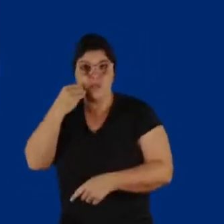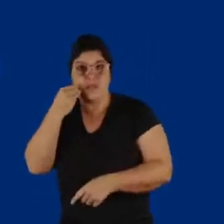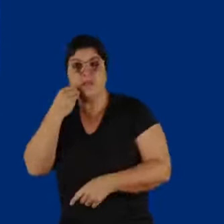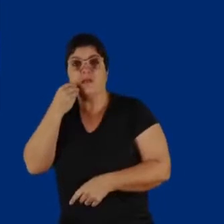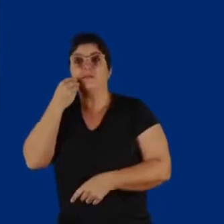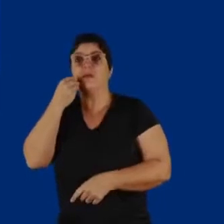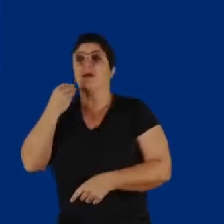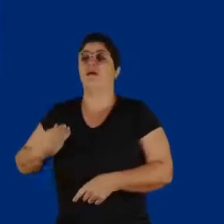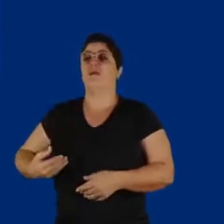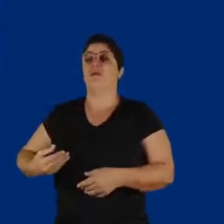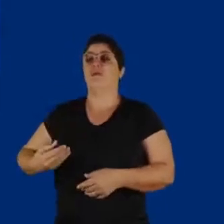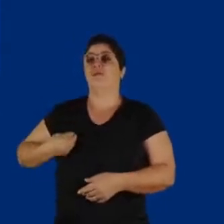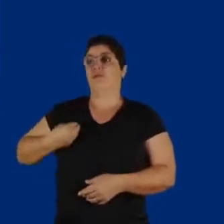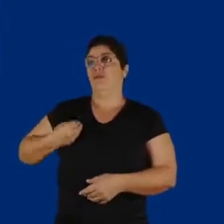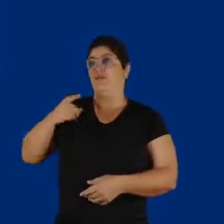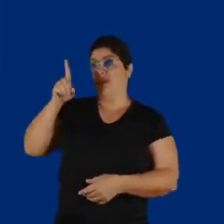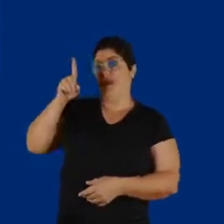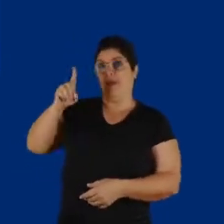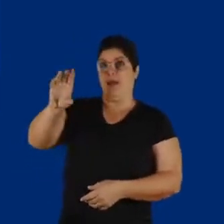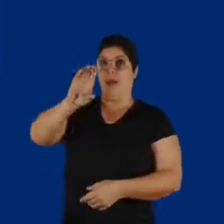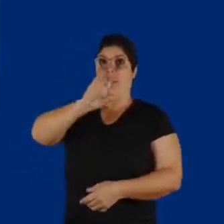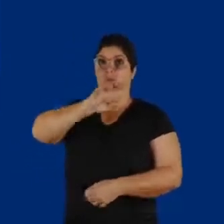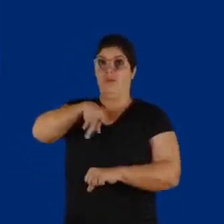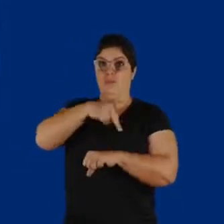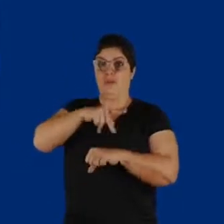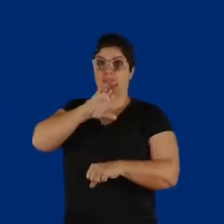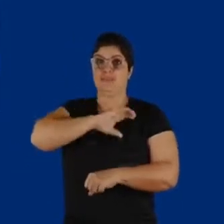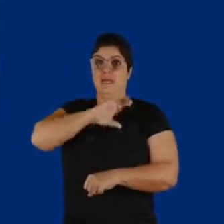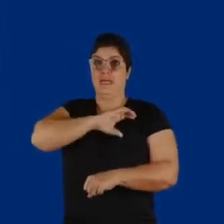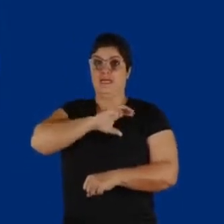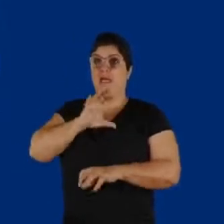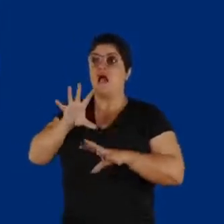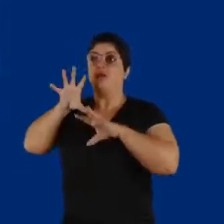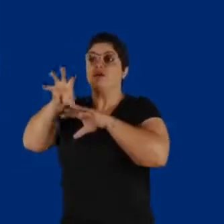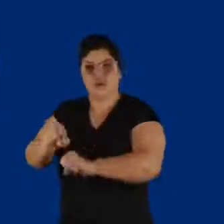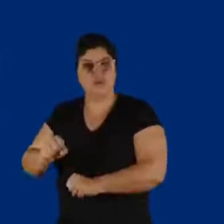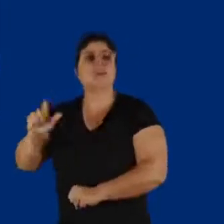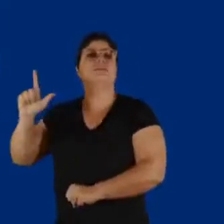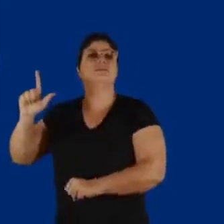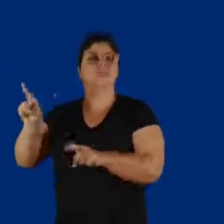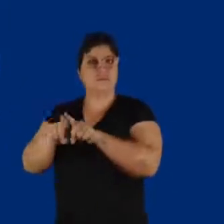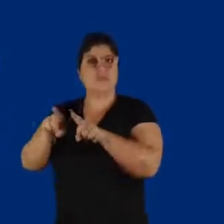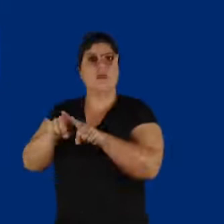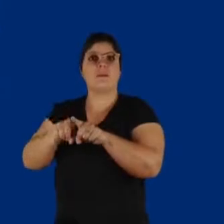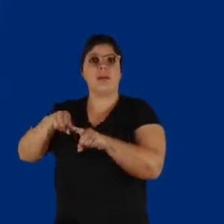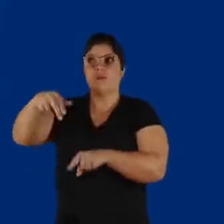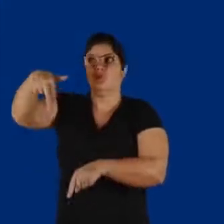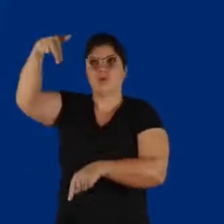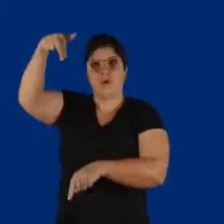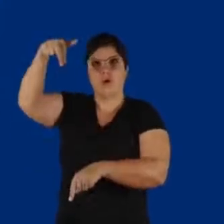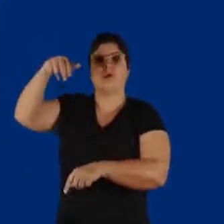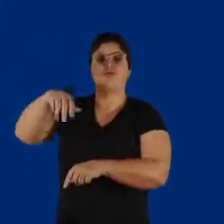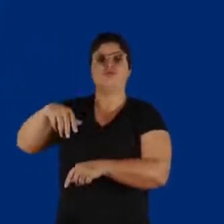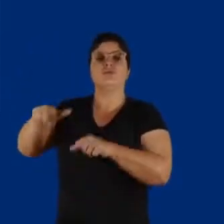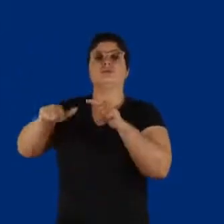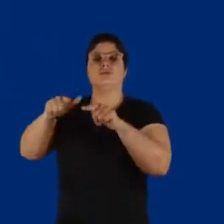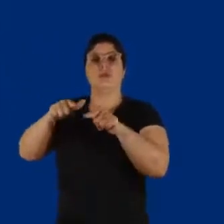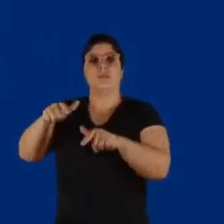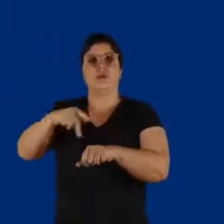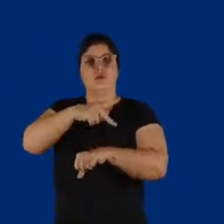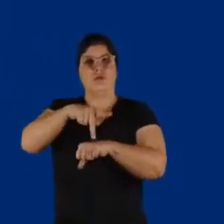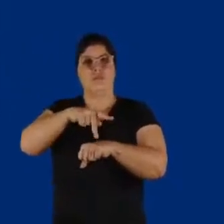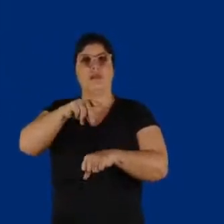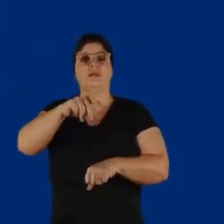Canadá, que é uma sociedade colonizada também, né, do norte, com a sua dinâmica própria. Trabalhou muito na Jamaica, que é